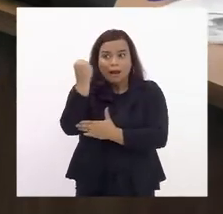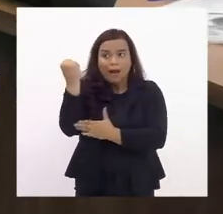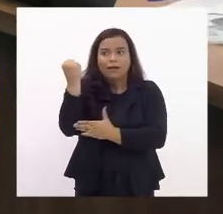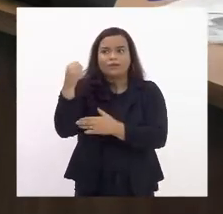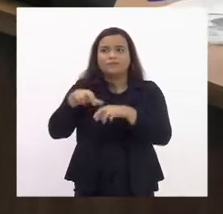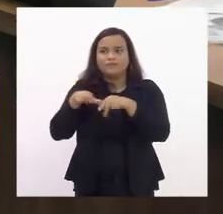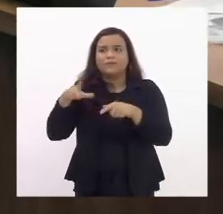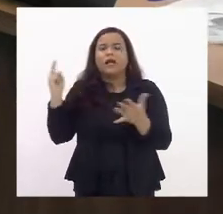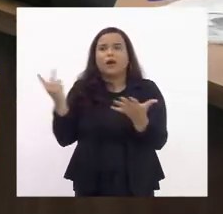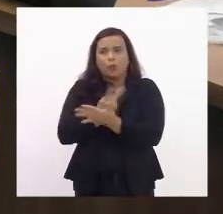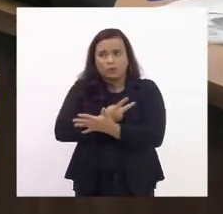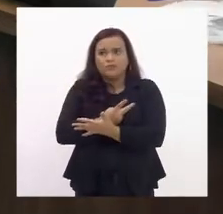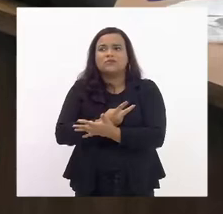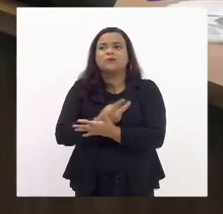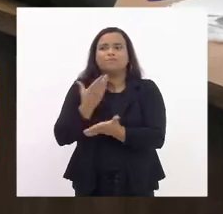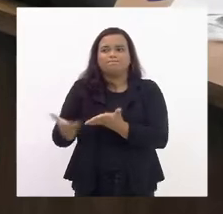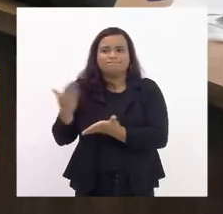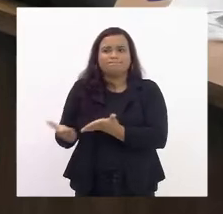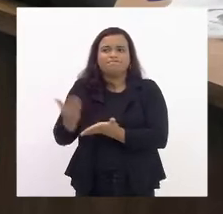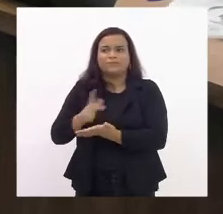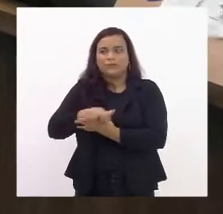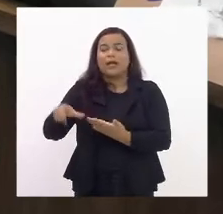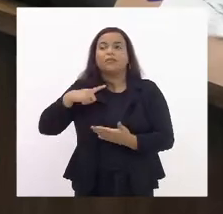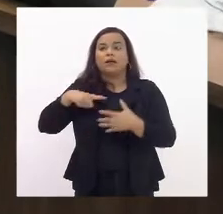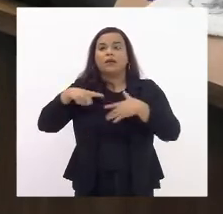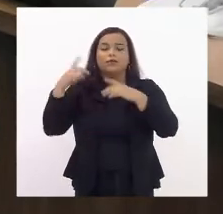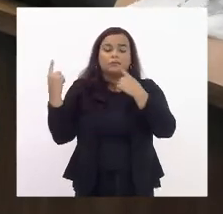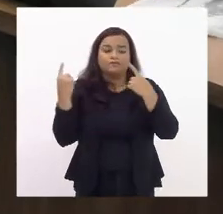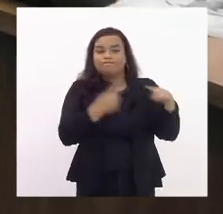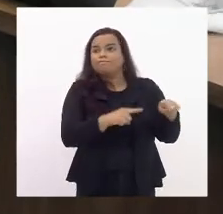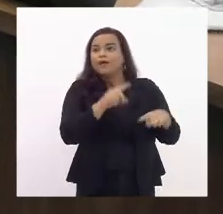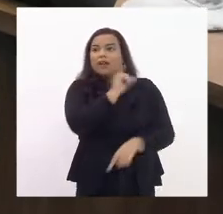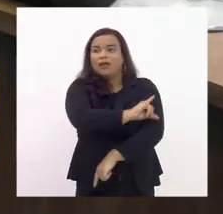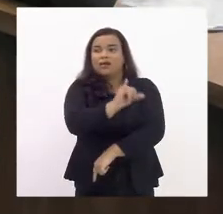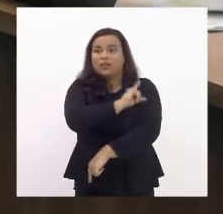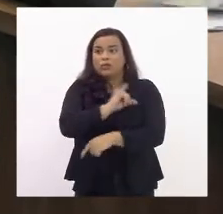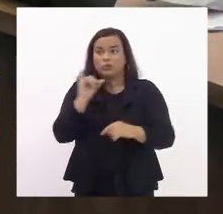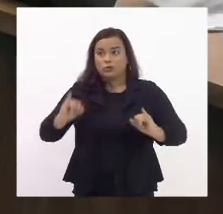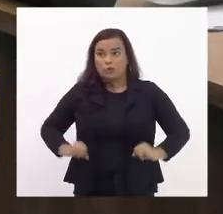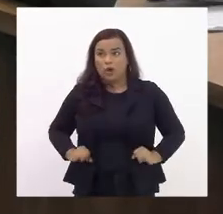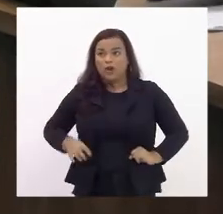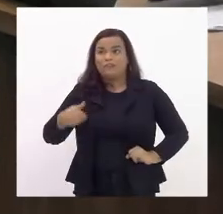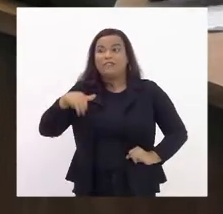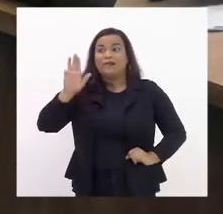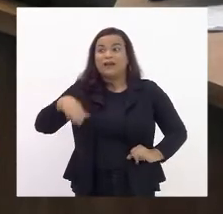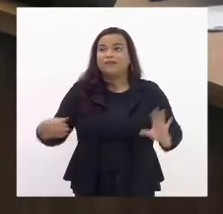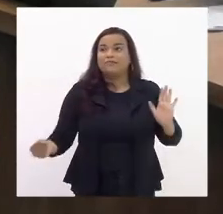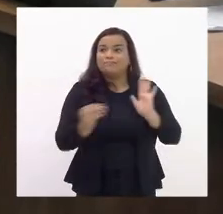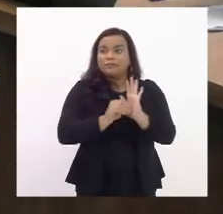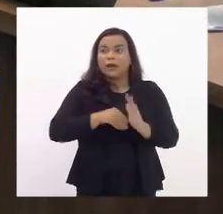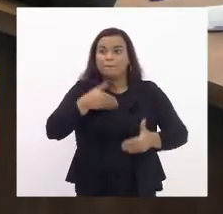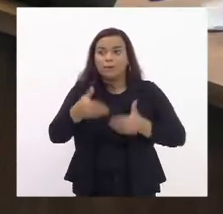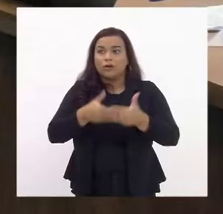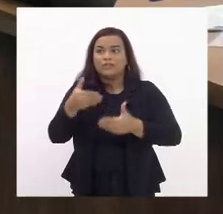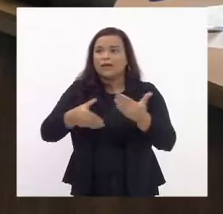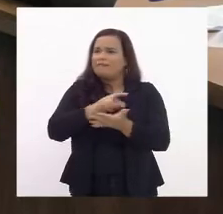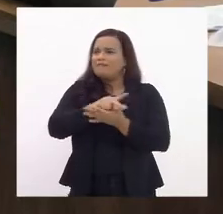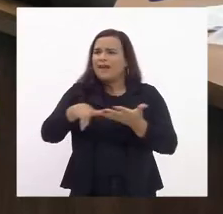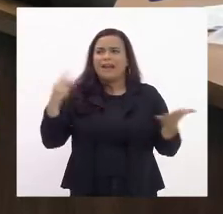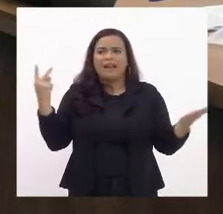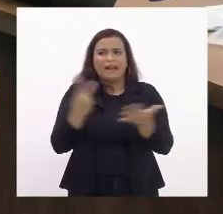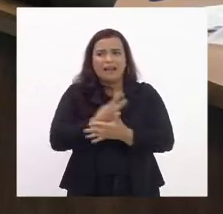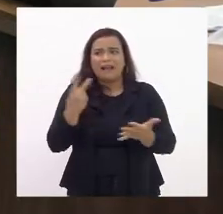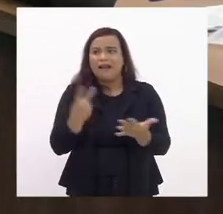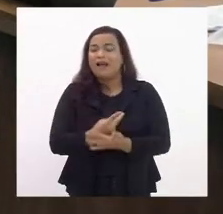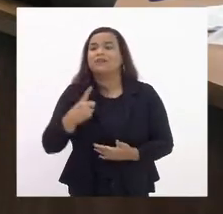sangrias que ainda hoje atingem o Rio de Janeiro. Quem botou a impressão digital e legitimou aquele processo com tantas irregularidades,